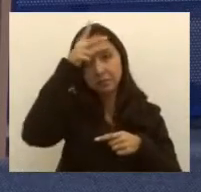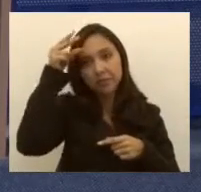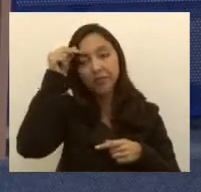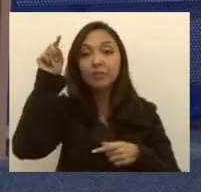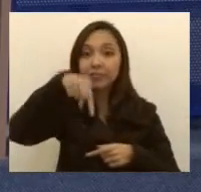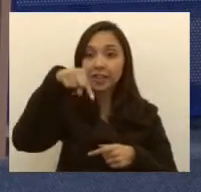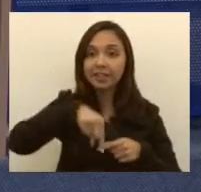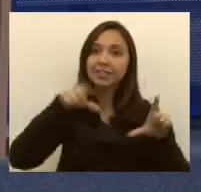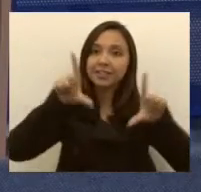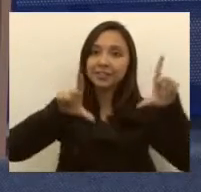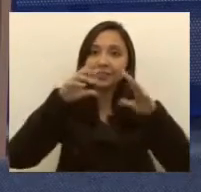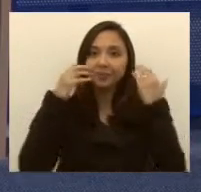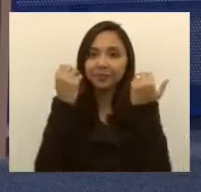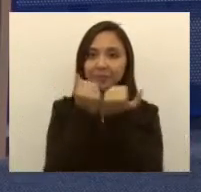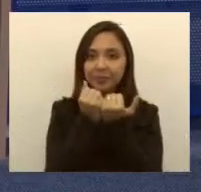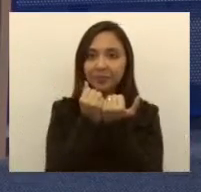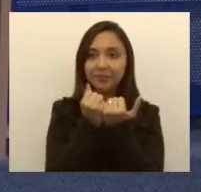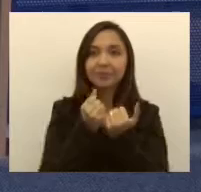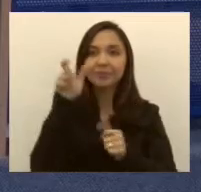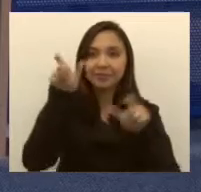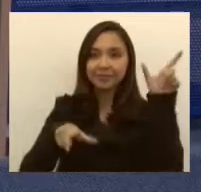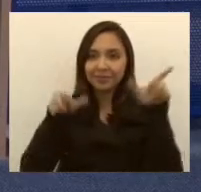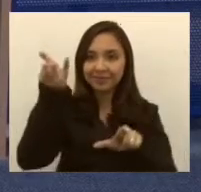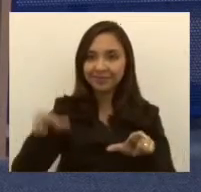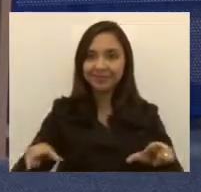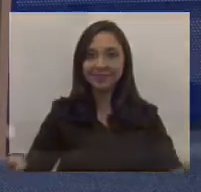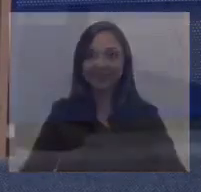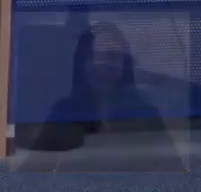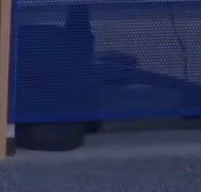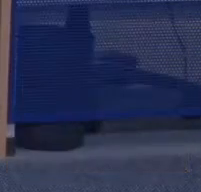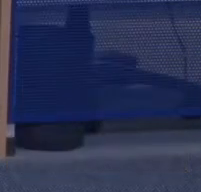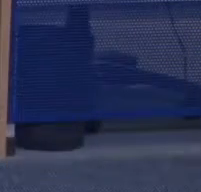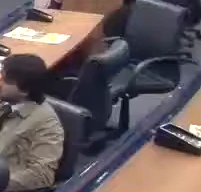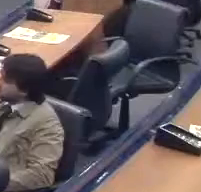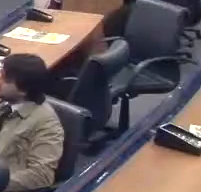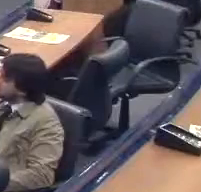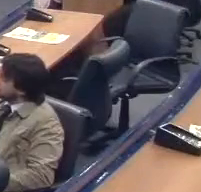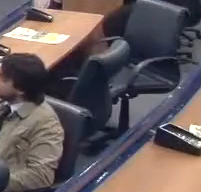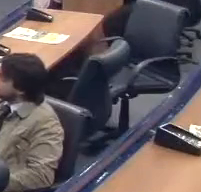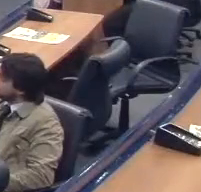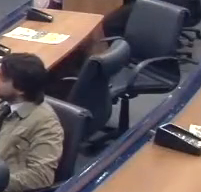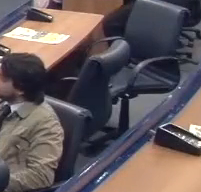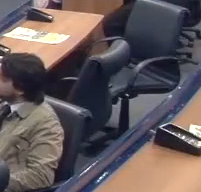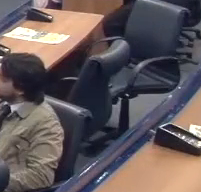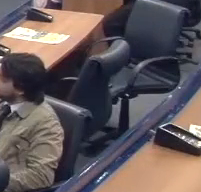com a gente aqui na TV Câmara Guarulhos, o canal da Cidadania.